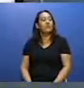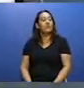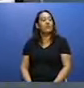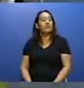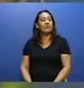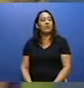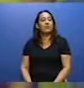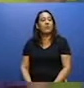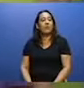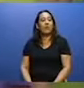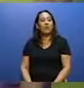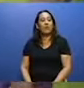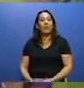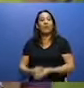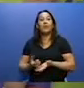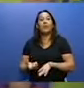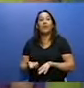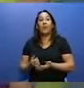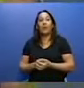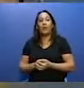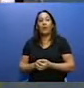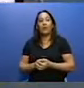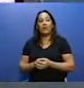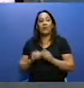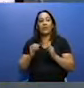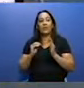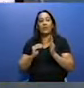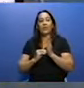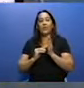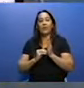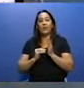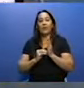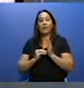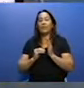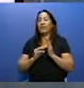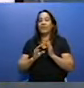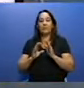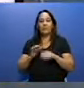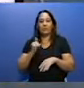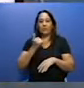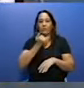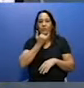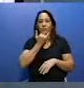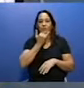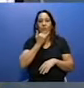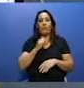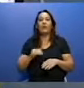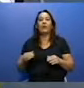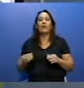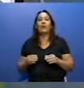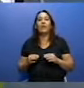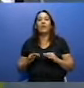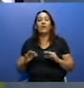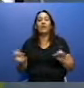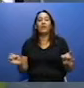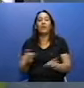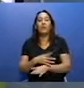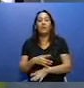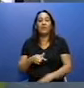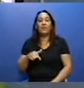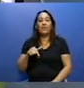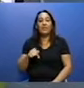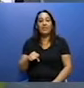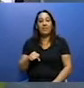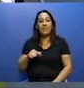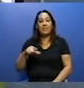Registre como pensou. E aí? Eu parei lá na 7, não parei? Eu sei que na 7 tem 14. E